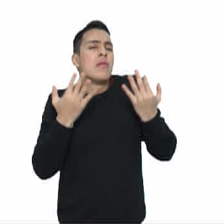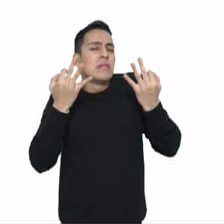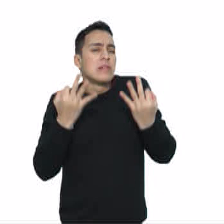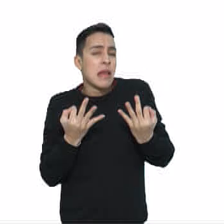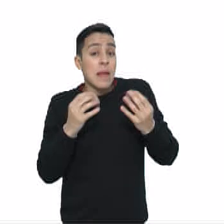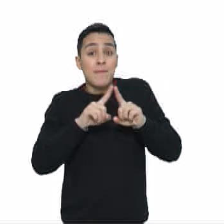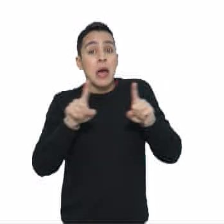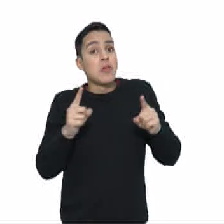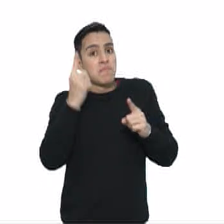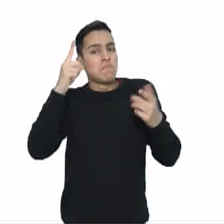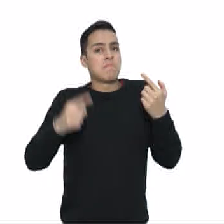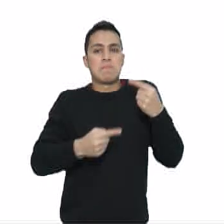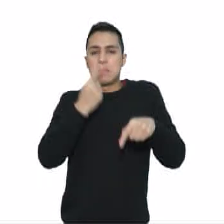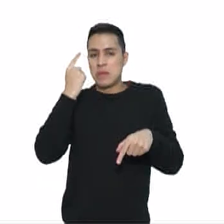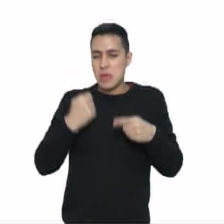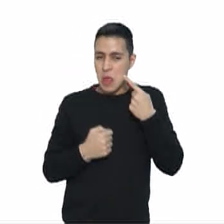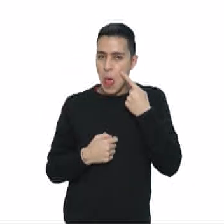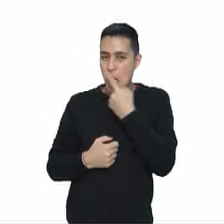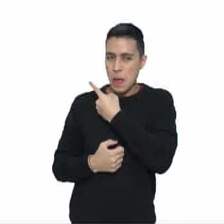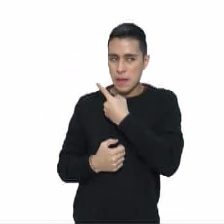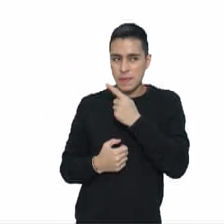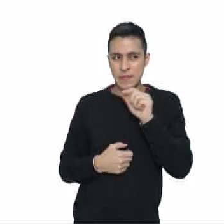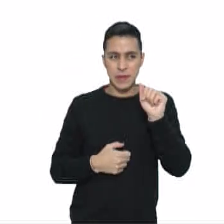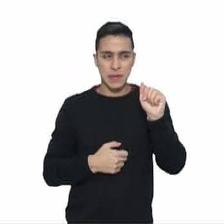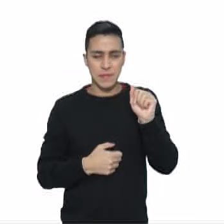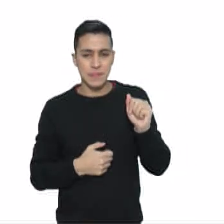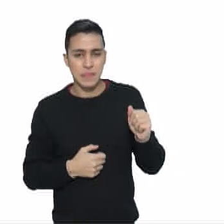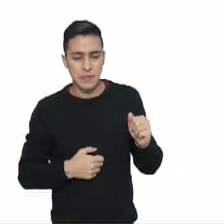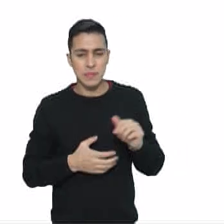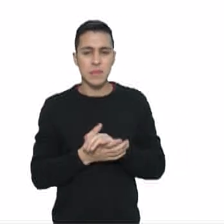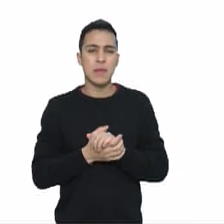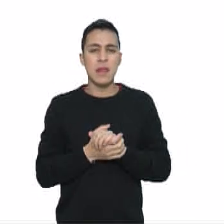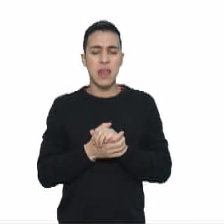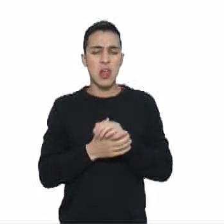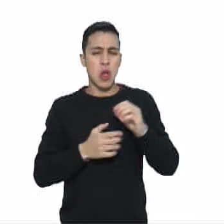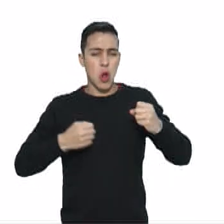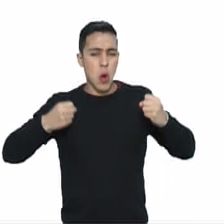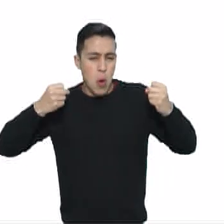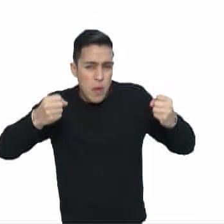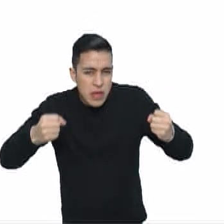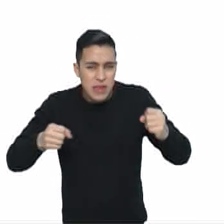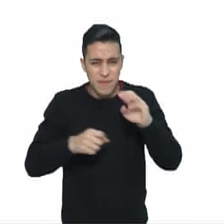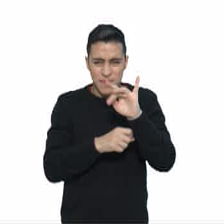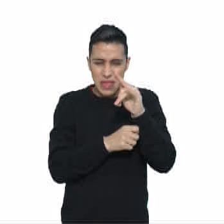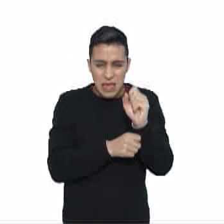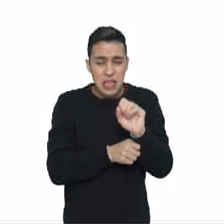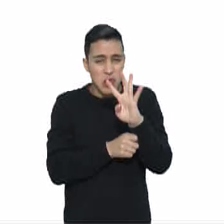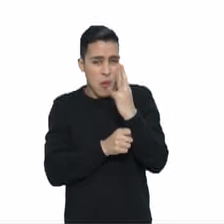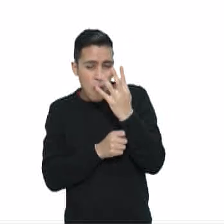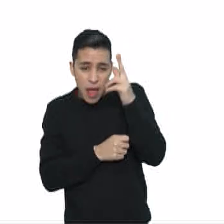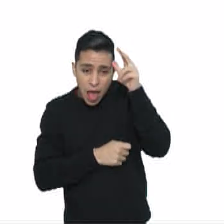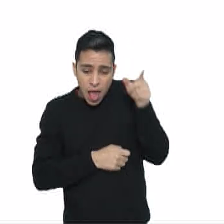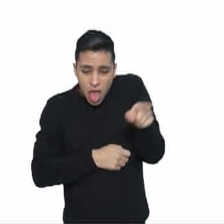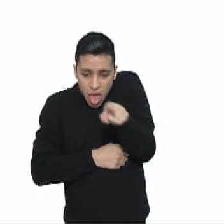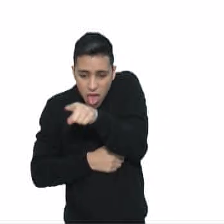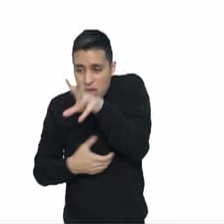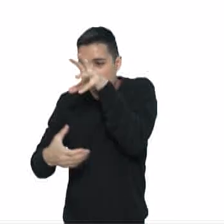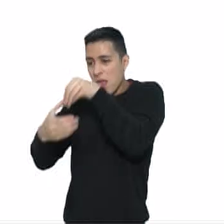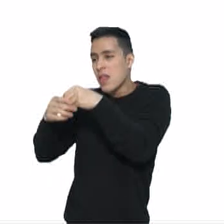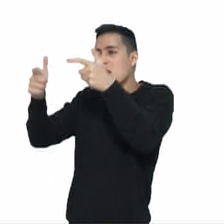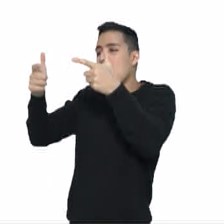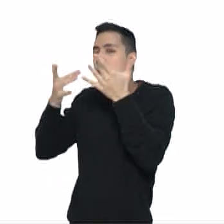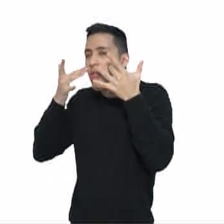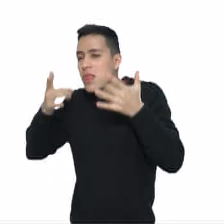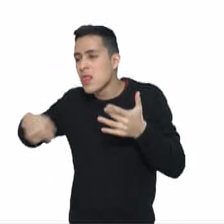exceto as corridas de bigas, na letra A, eram aquelas realizadas com 4 cavalos e aconteciam nos anfiteatros